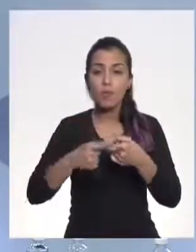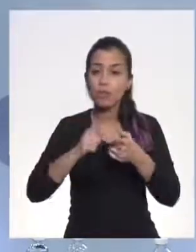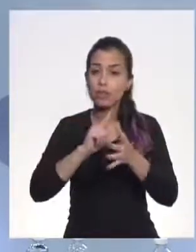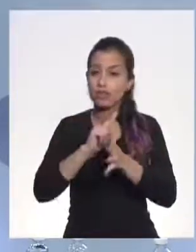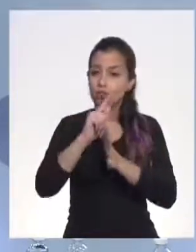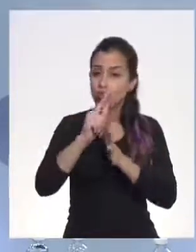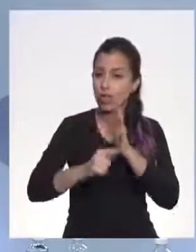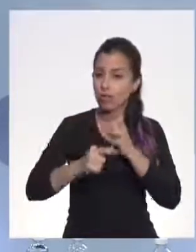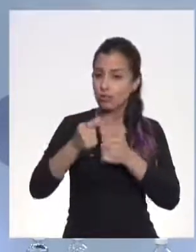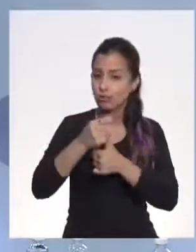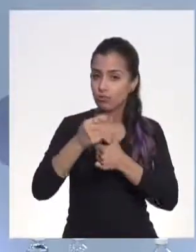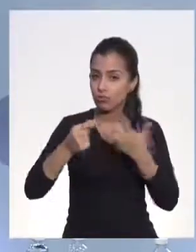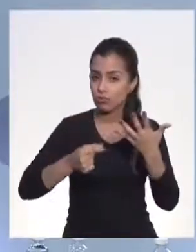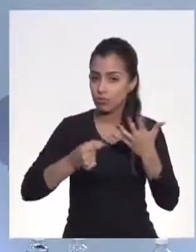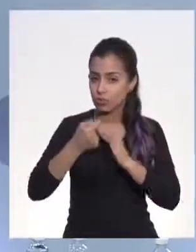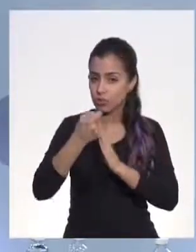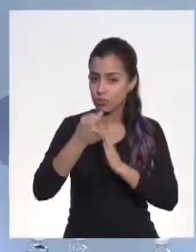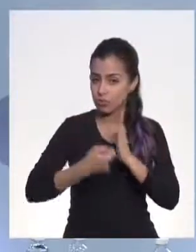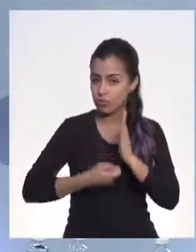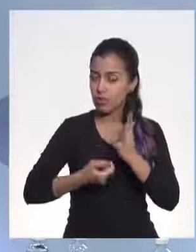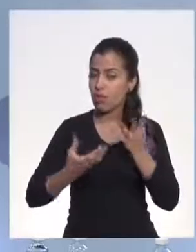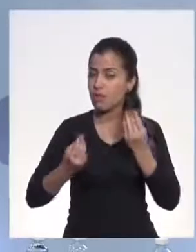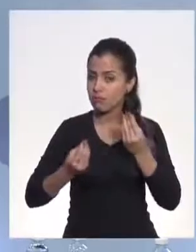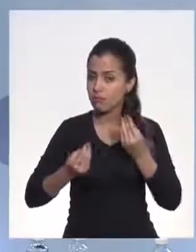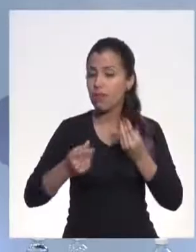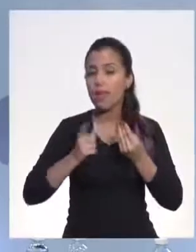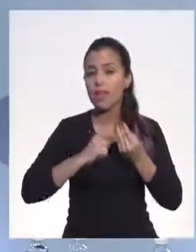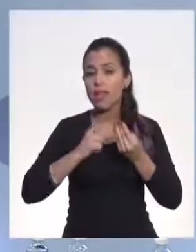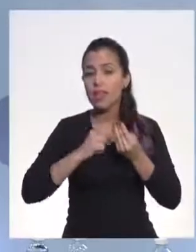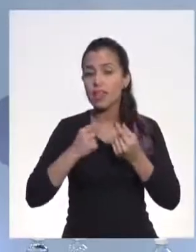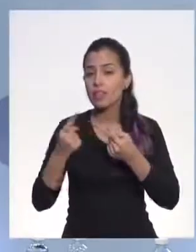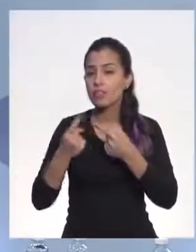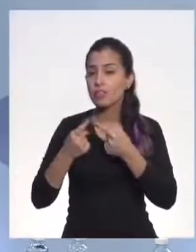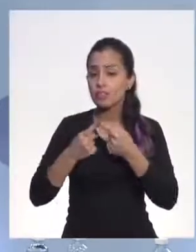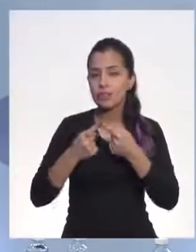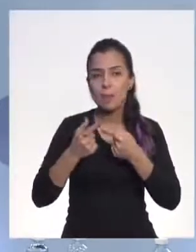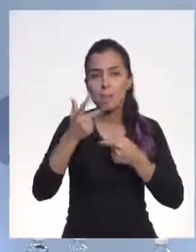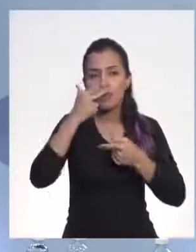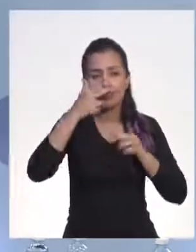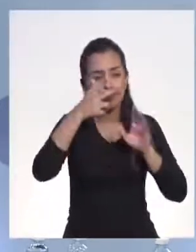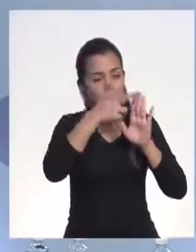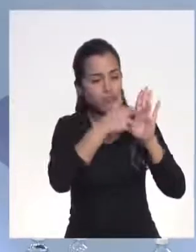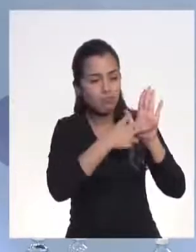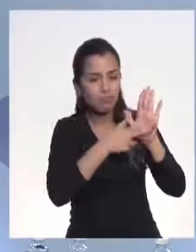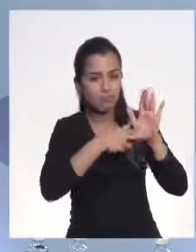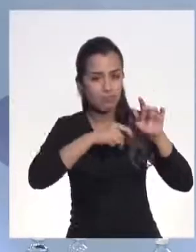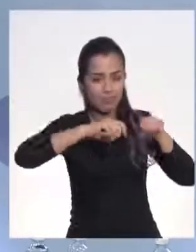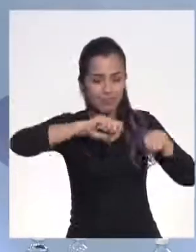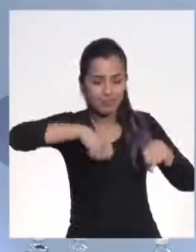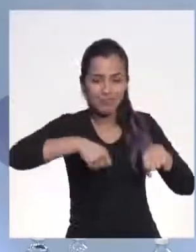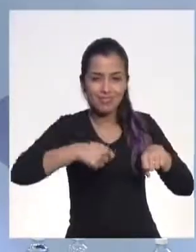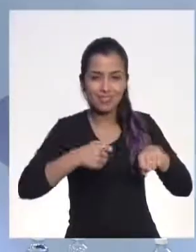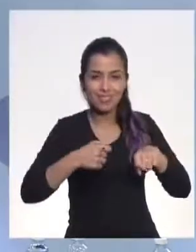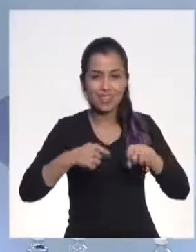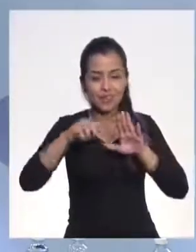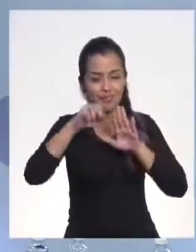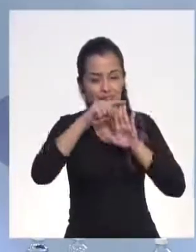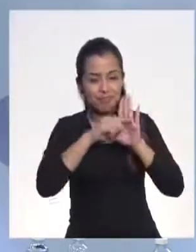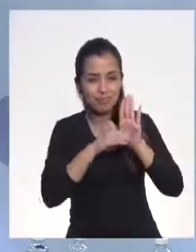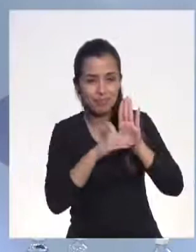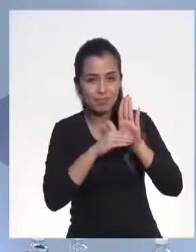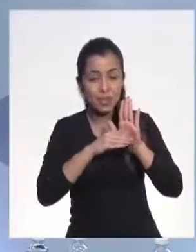eles muitas vezes eles se enquadram em forma sem formatinhos né receita tem lá é ingredientes modo de preparo